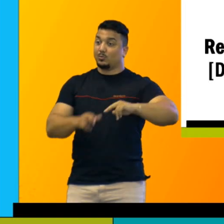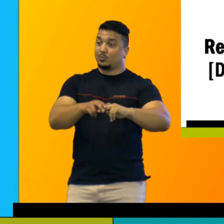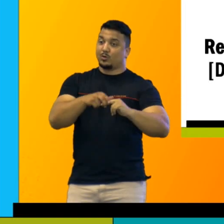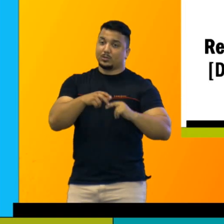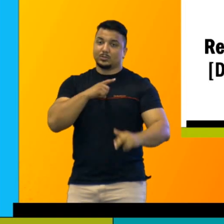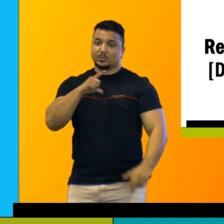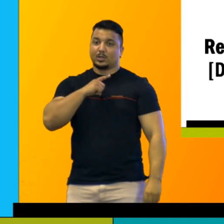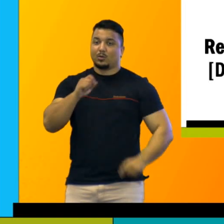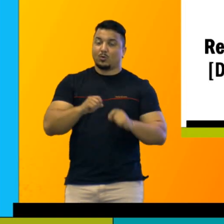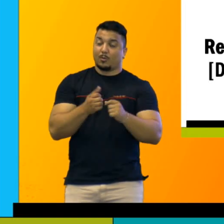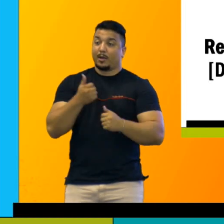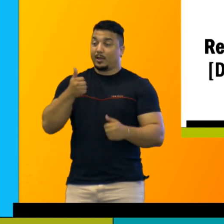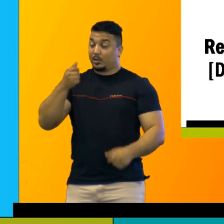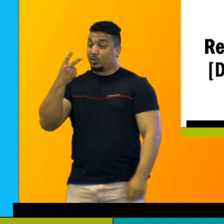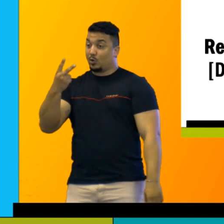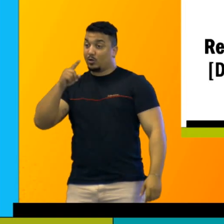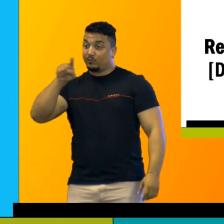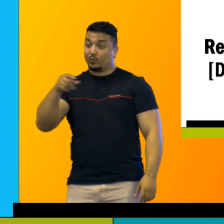notação científica é